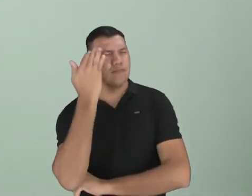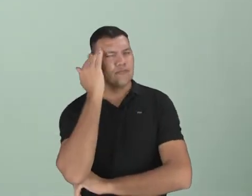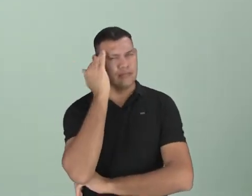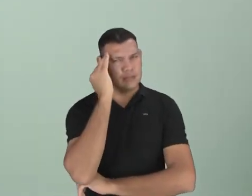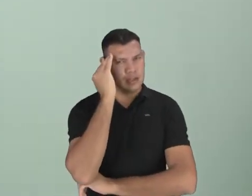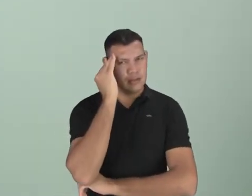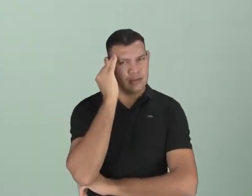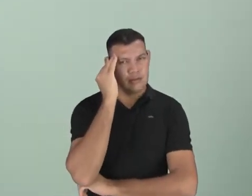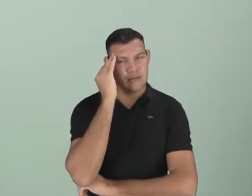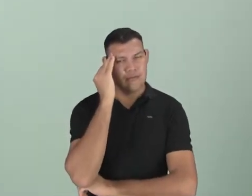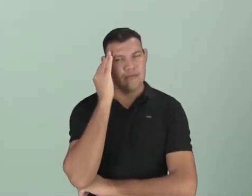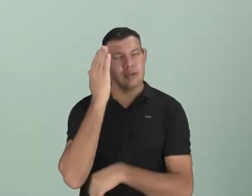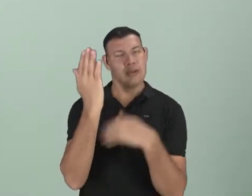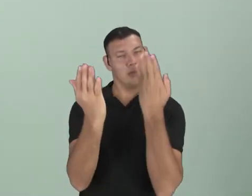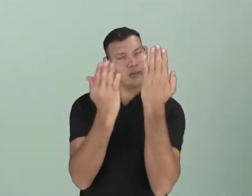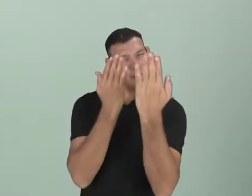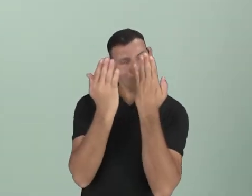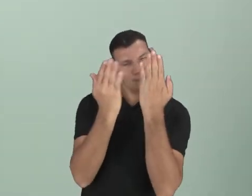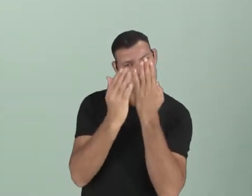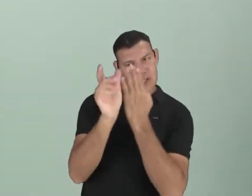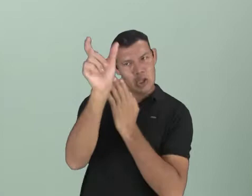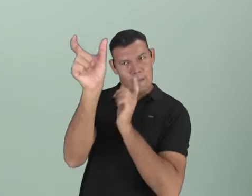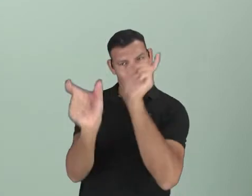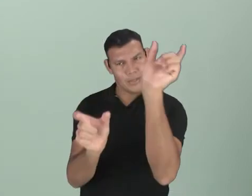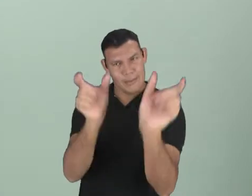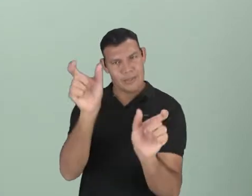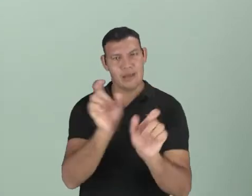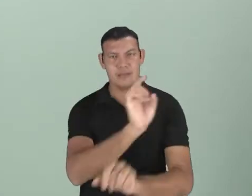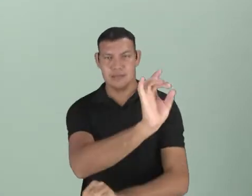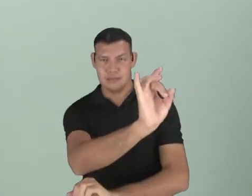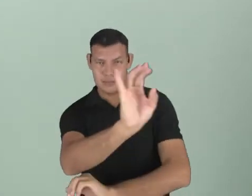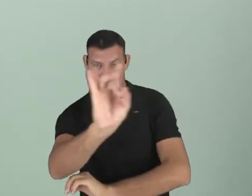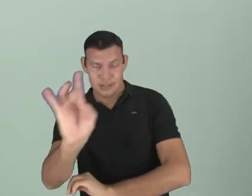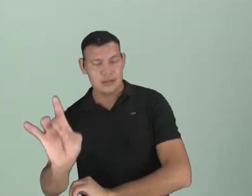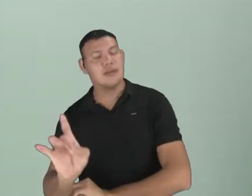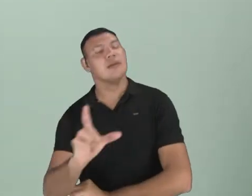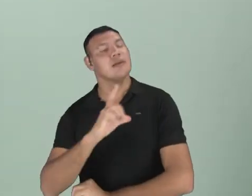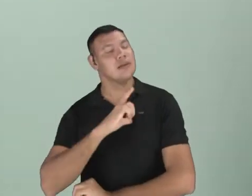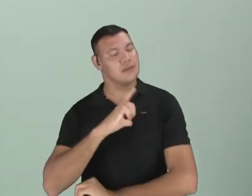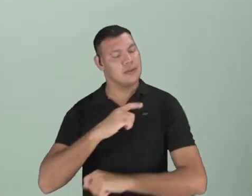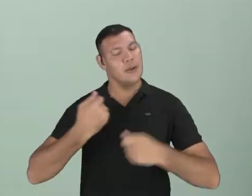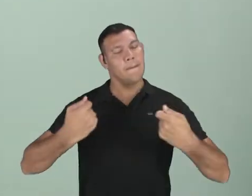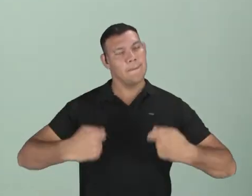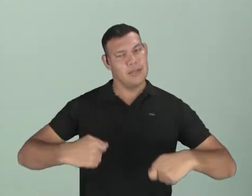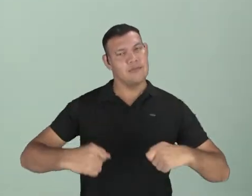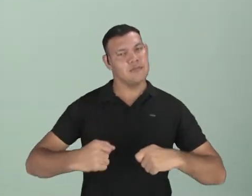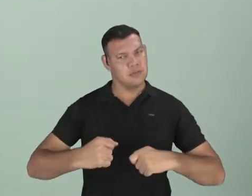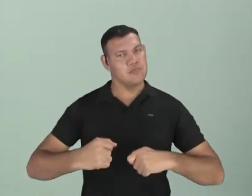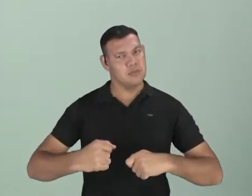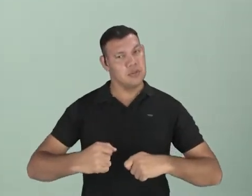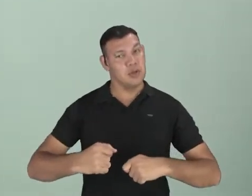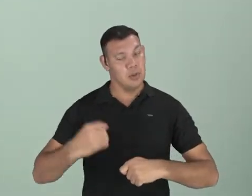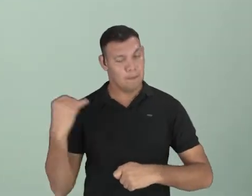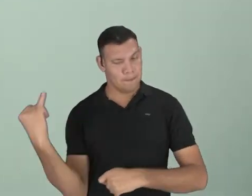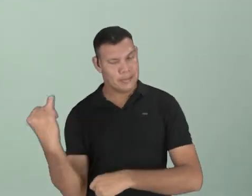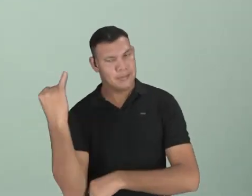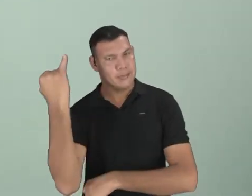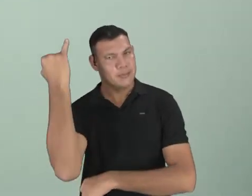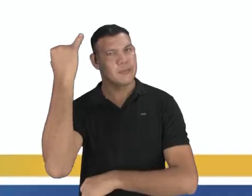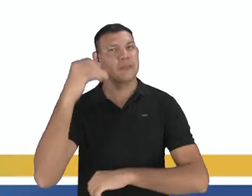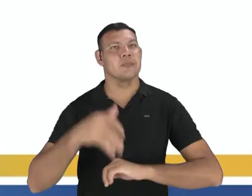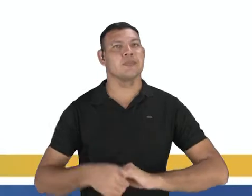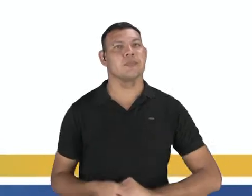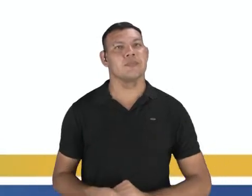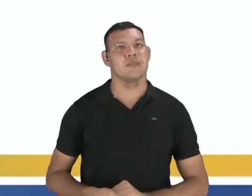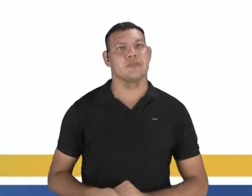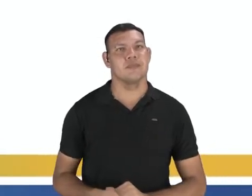o psicológico do nosso personagem, mas ele vai existir, porque ele é o cara fundamental. Lê aí